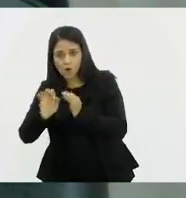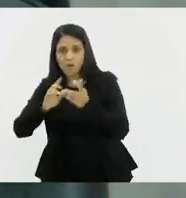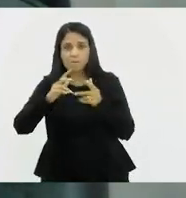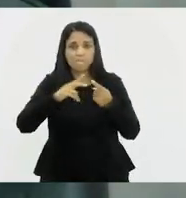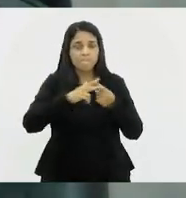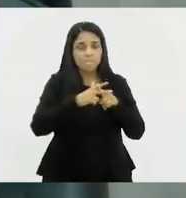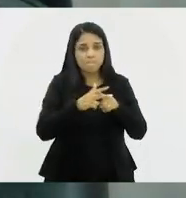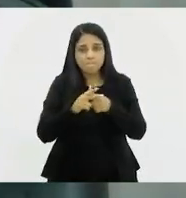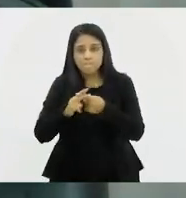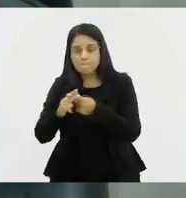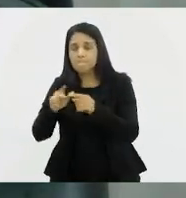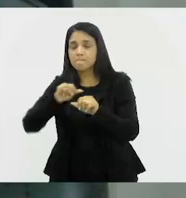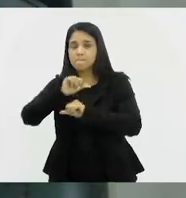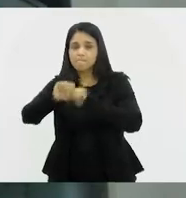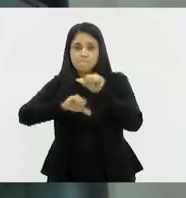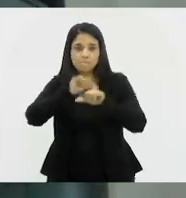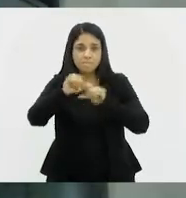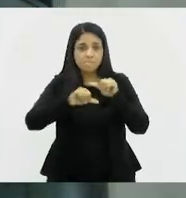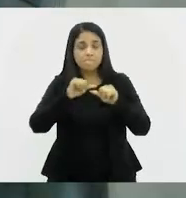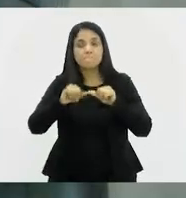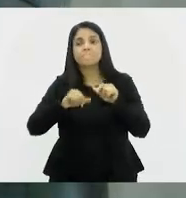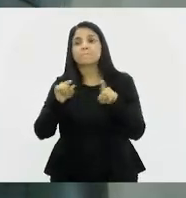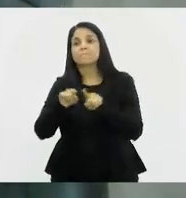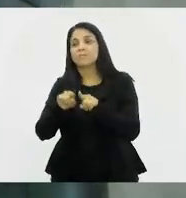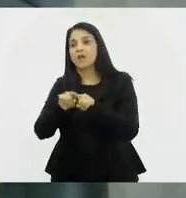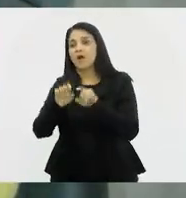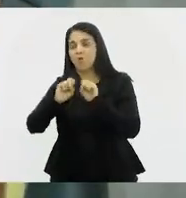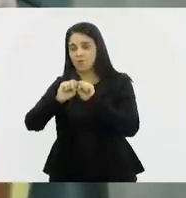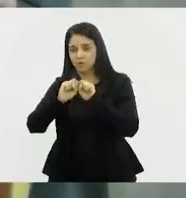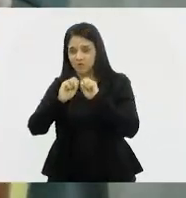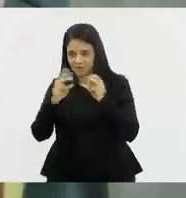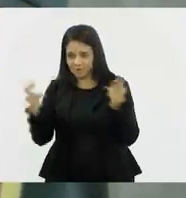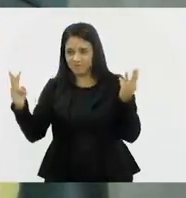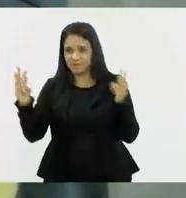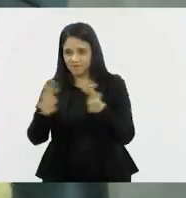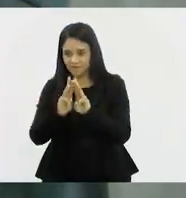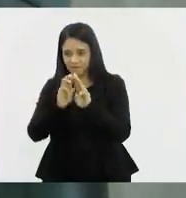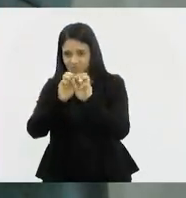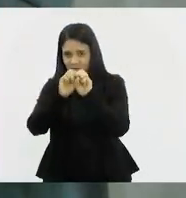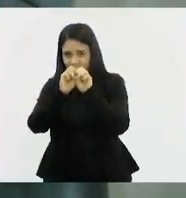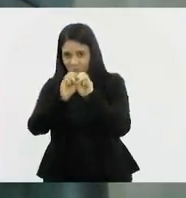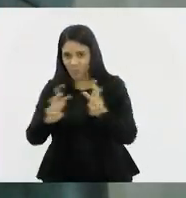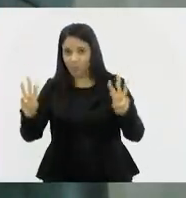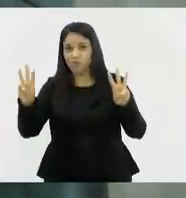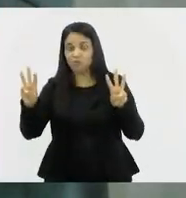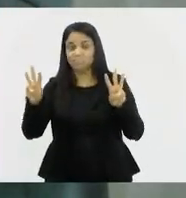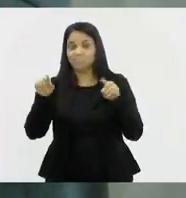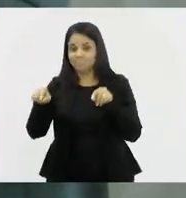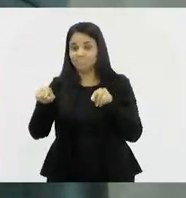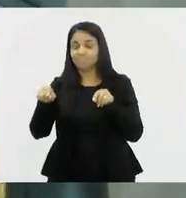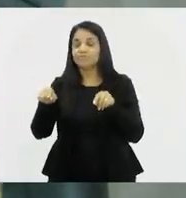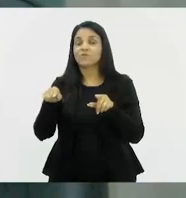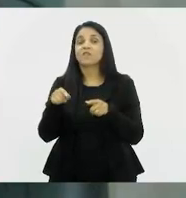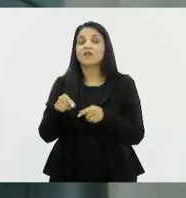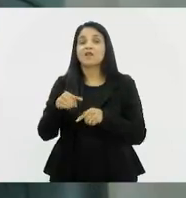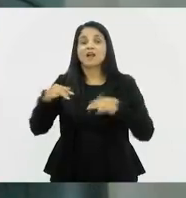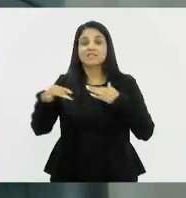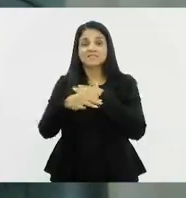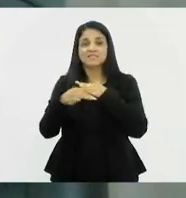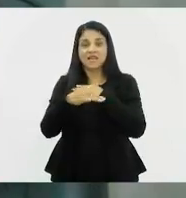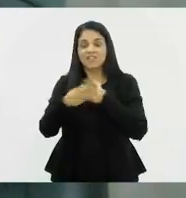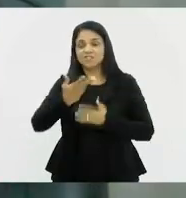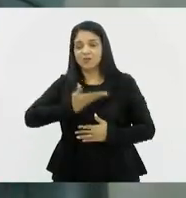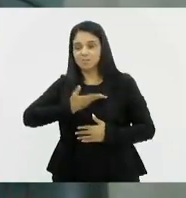Saúde a reconhecer essa cidade como cidade amiga do idoso. Então, existem algumas